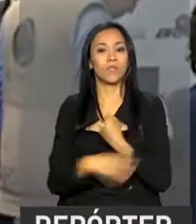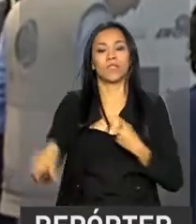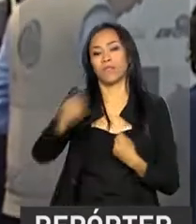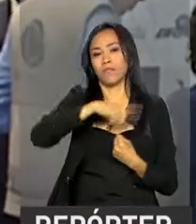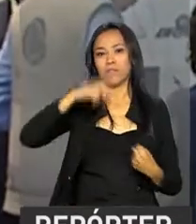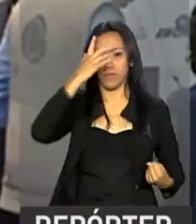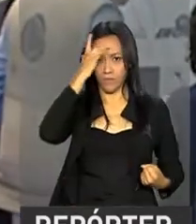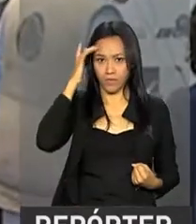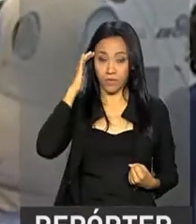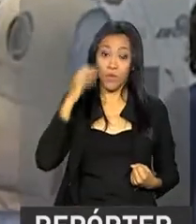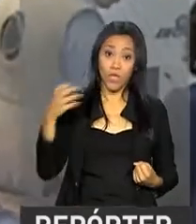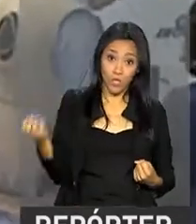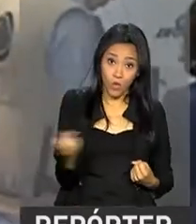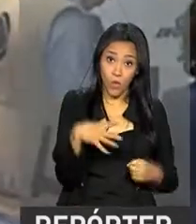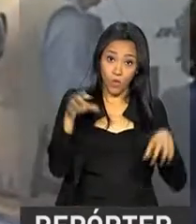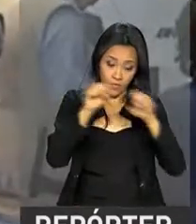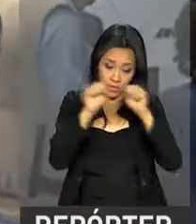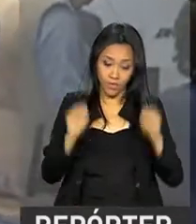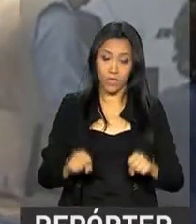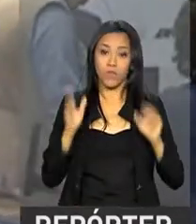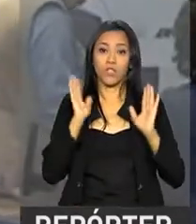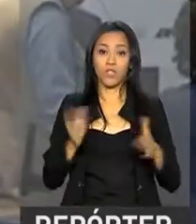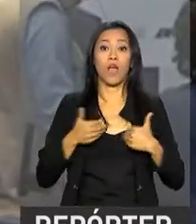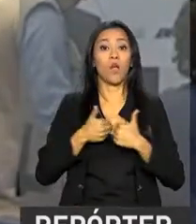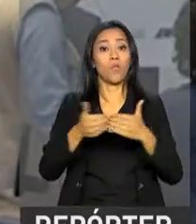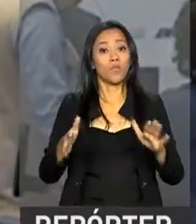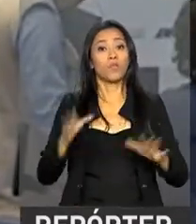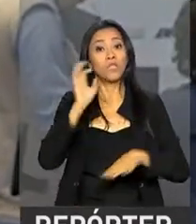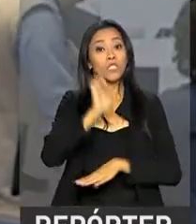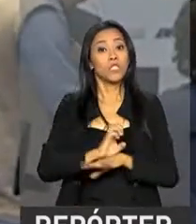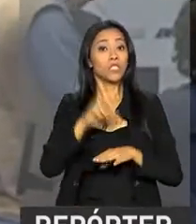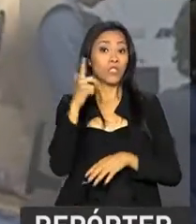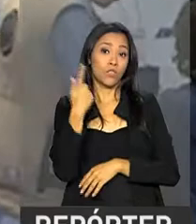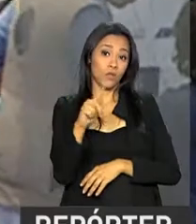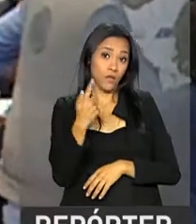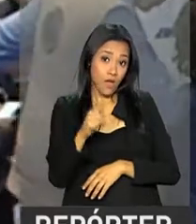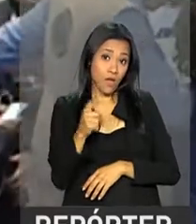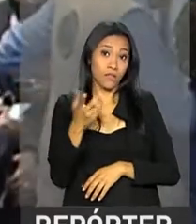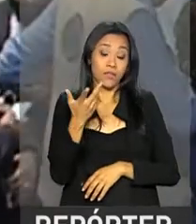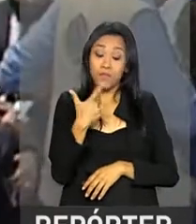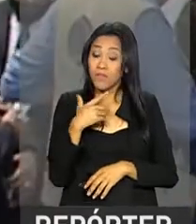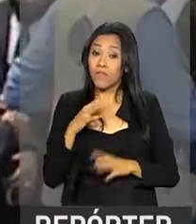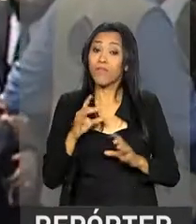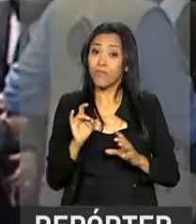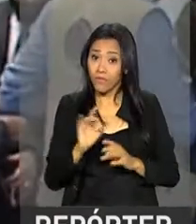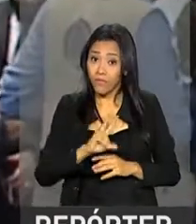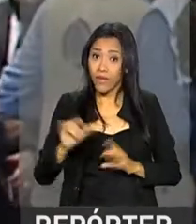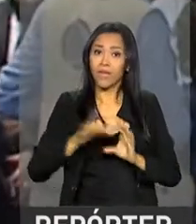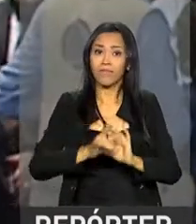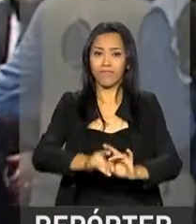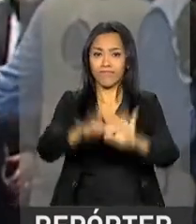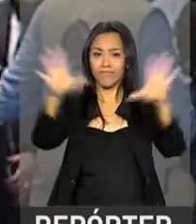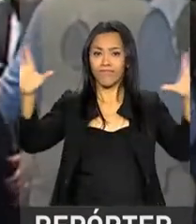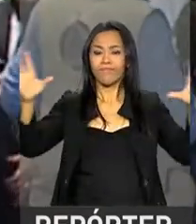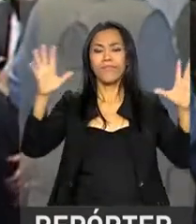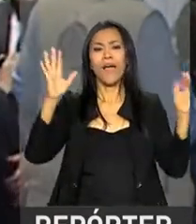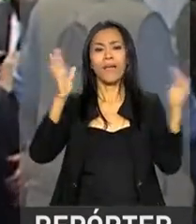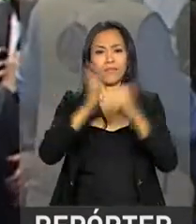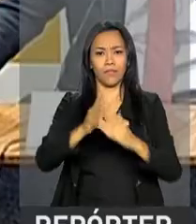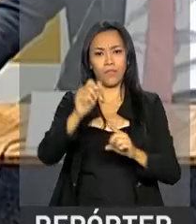motoristas o novo sistema já está valendo o estado de goiás e vai estar disponível para todo o brasil em fevereiro de